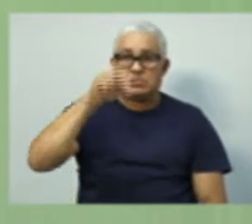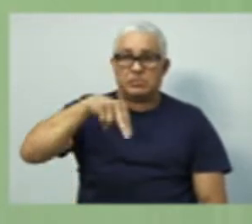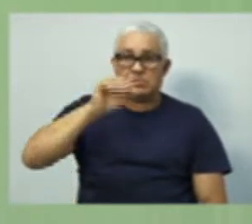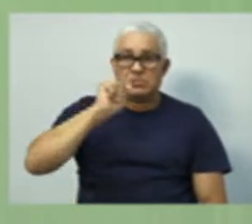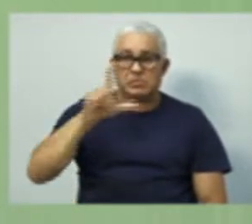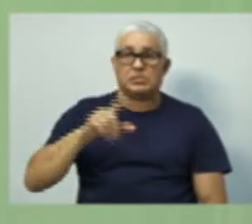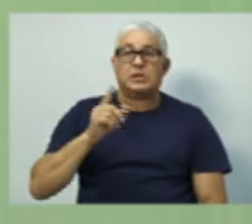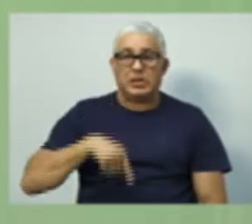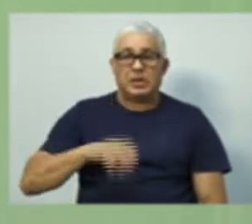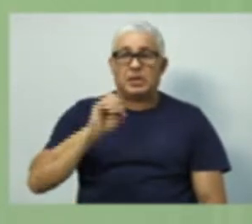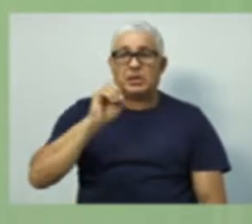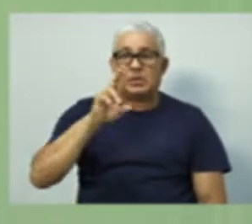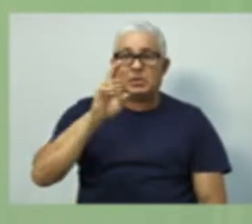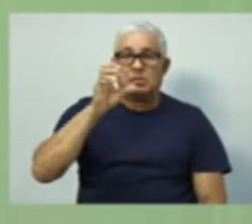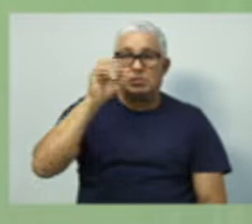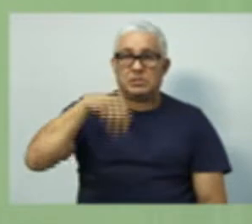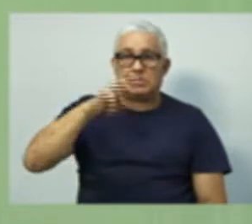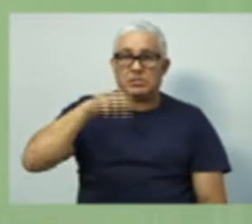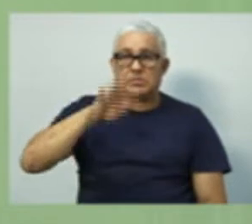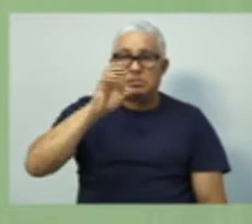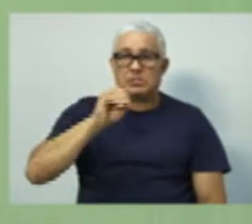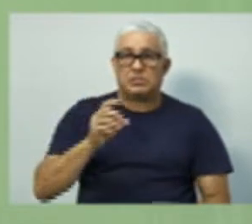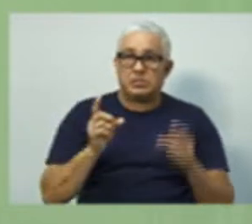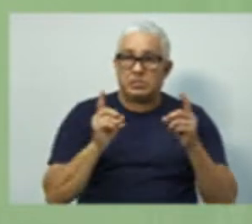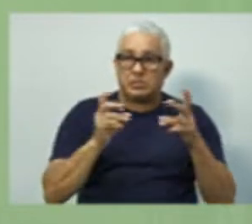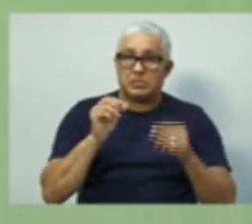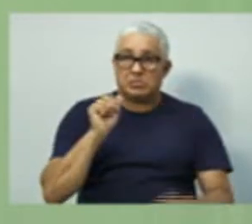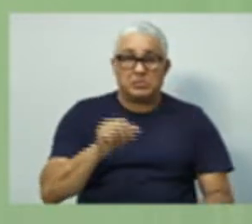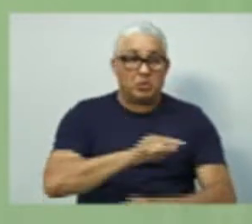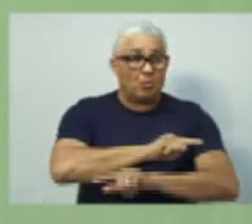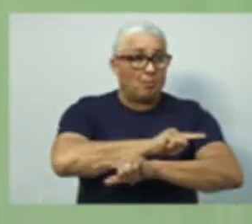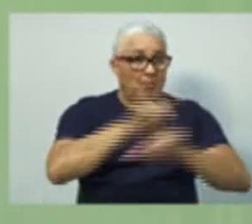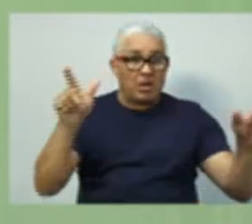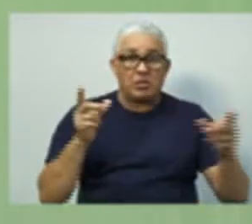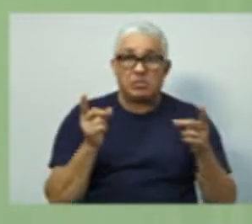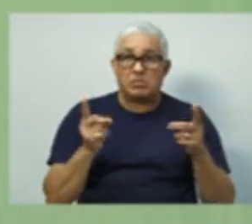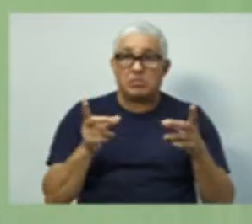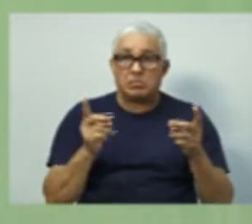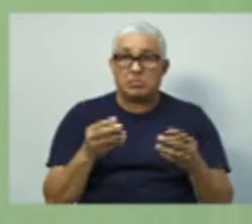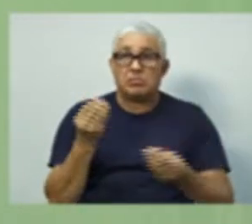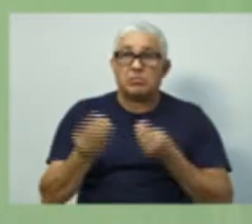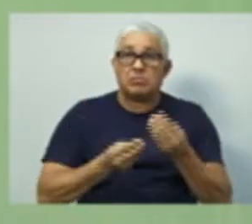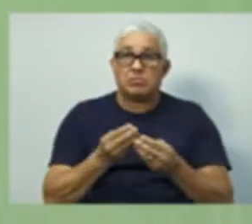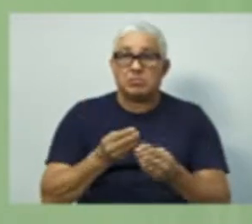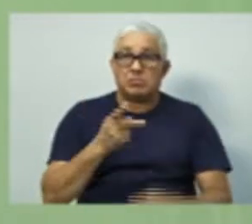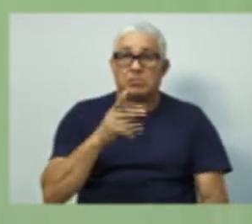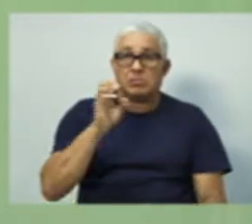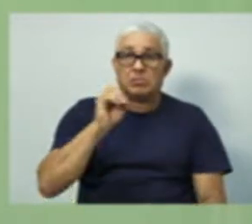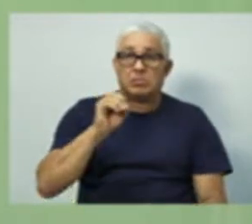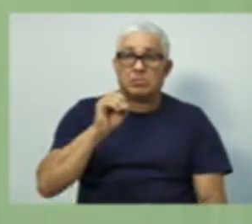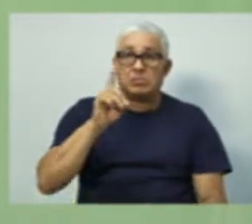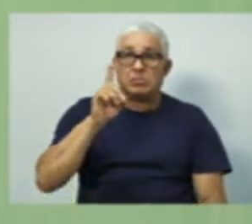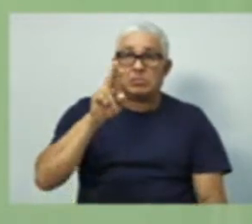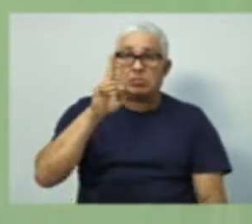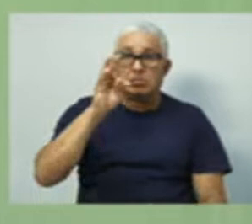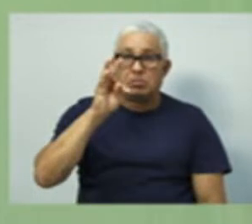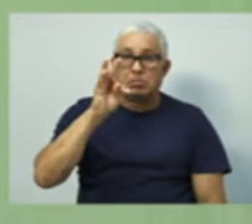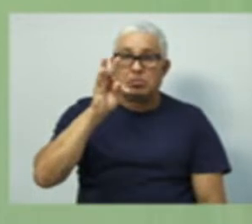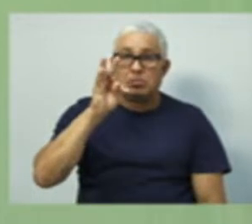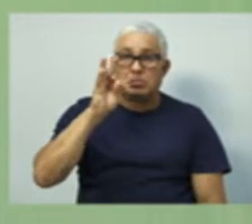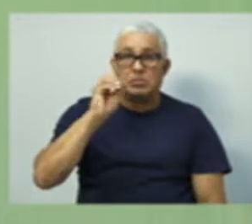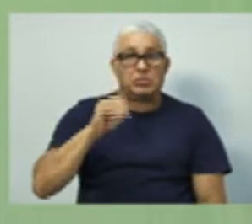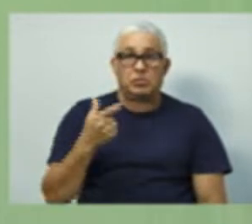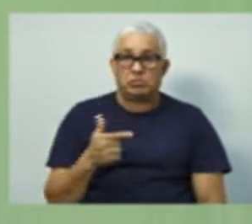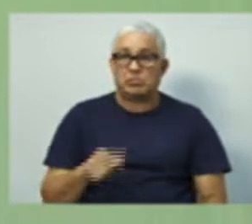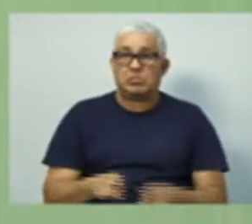oferecer um serviço. Então, vamos lá aprofundar o orçamento de vendas. O ponto-chave do orçamento